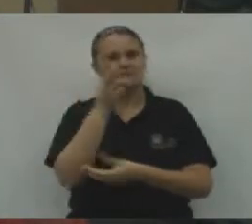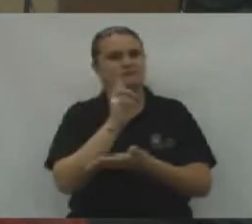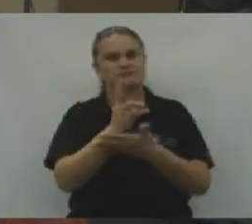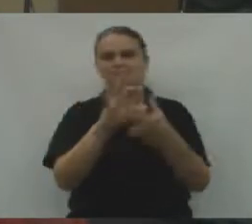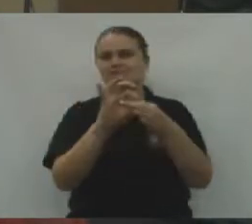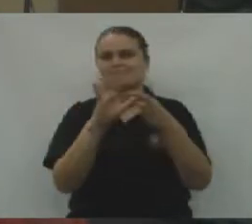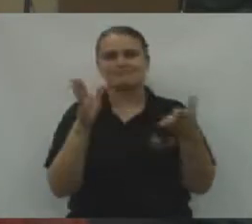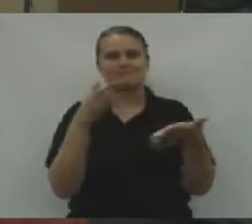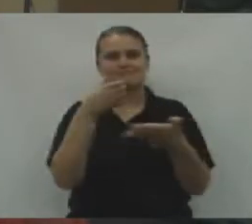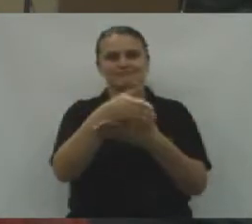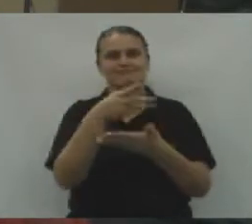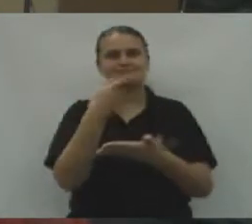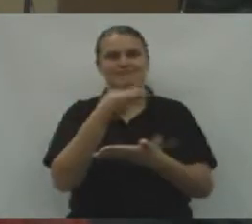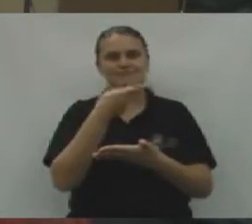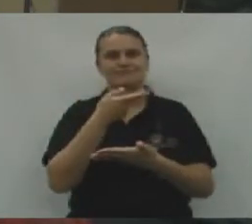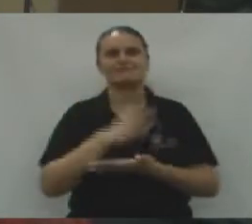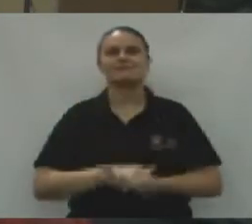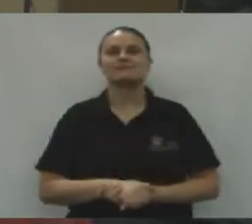Obrigado.